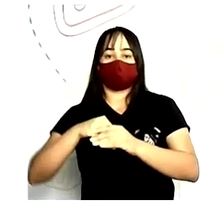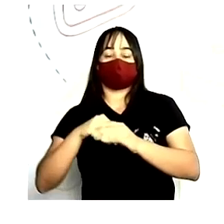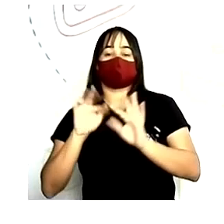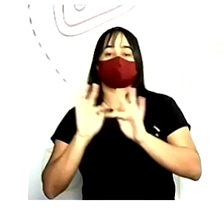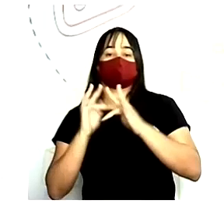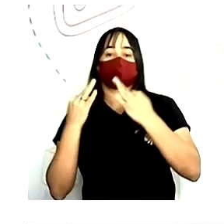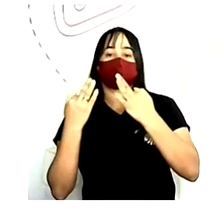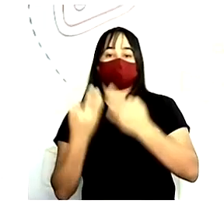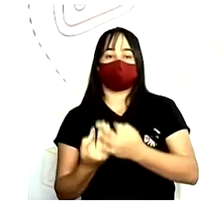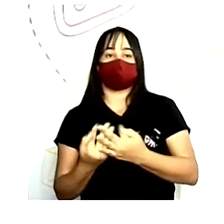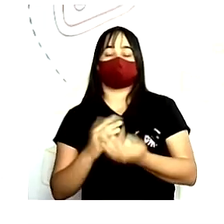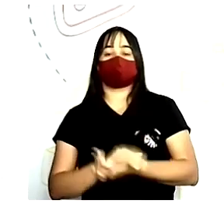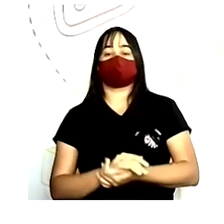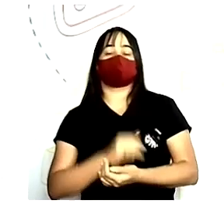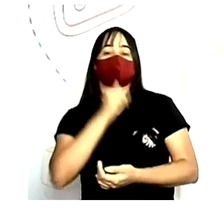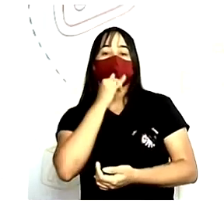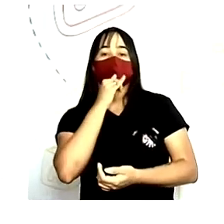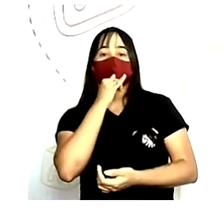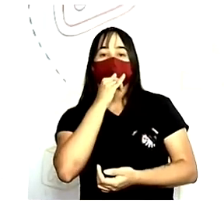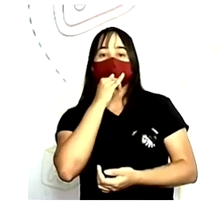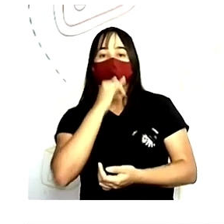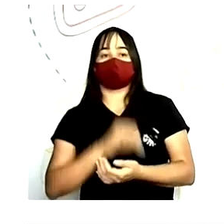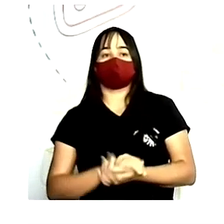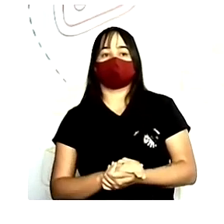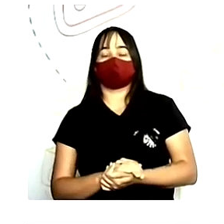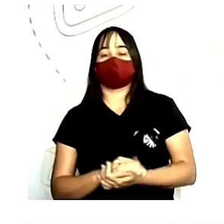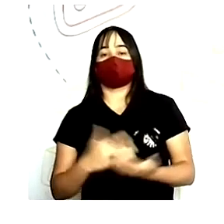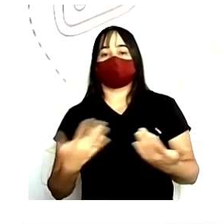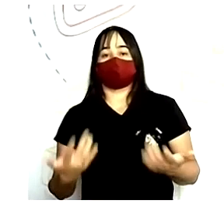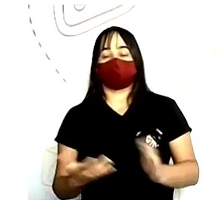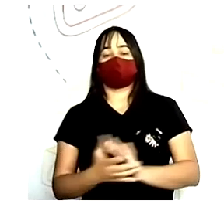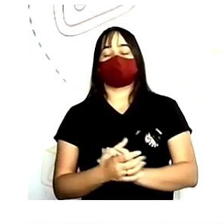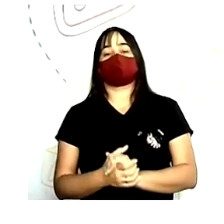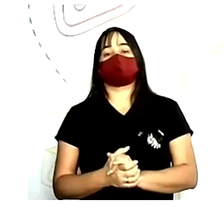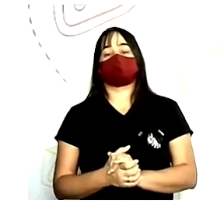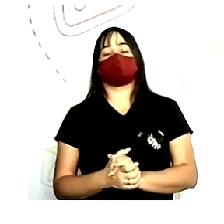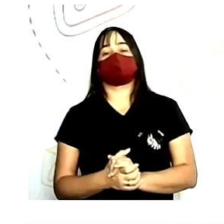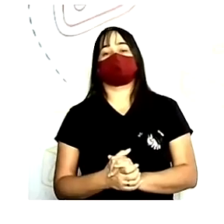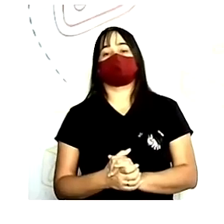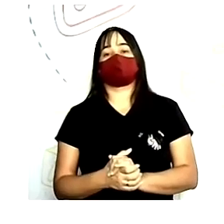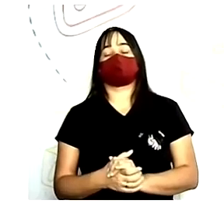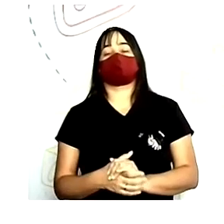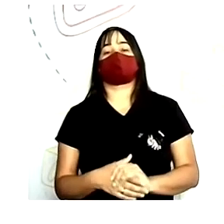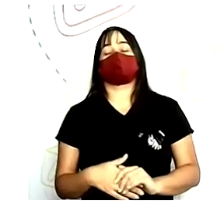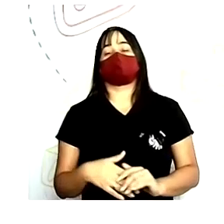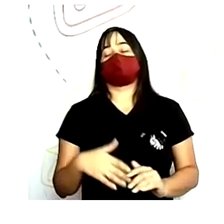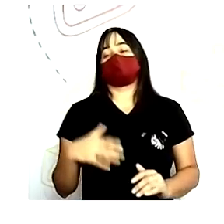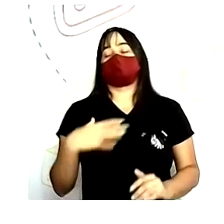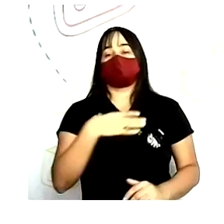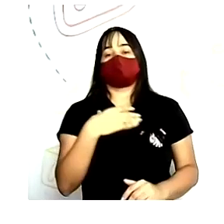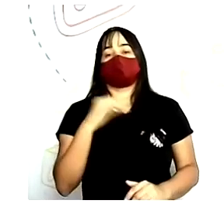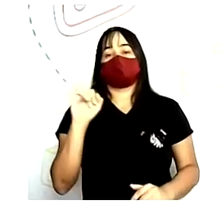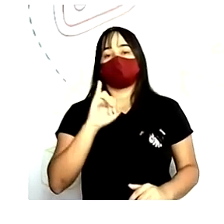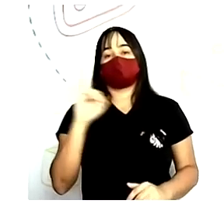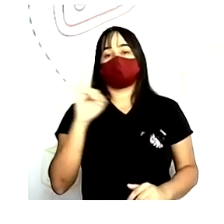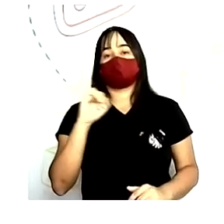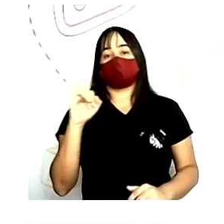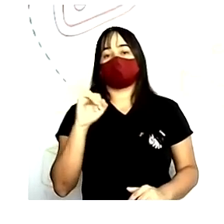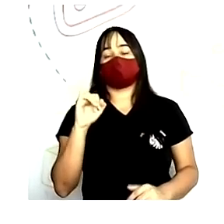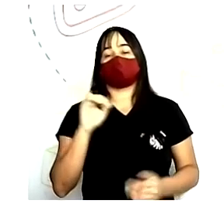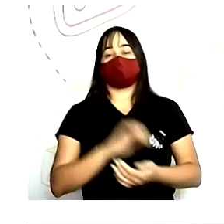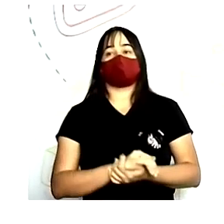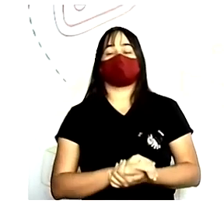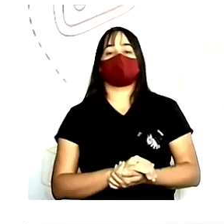assim? Lá você tem um irmão mais velho lá de 22 anos já, ainda está morando com você, com seus pais em casa. E eles têm relação sexual com